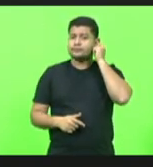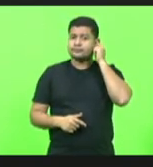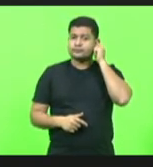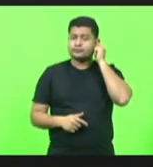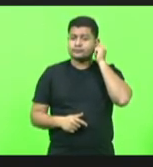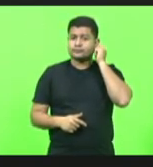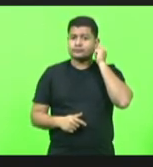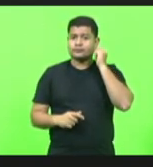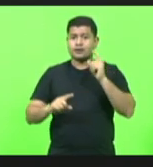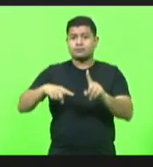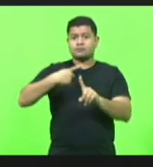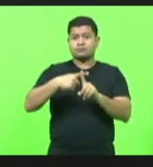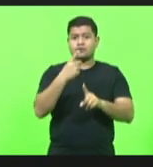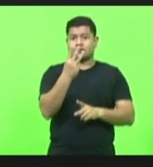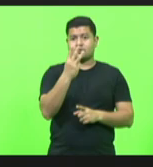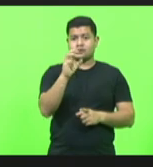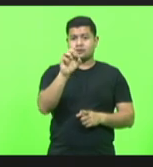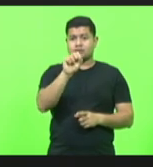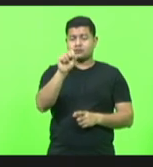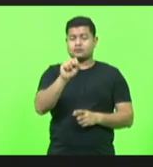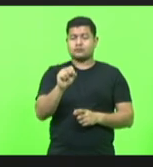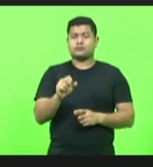Mais 30 segundos, deputado.